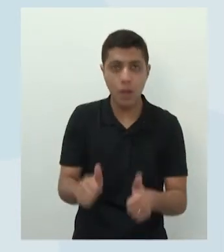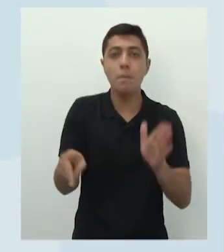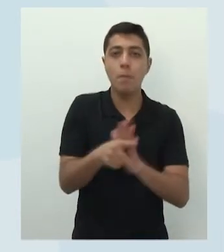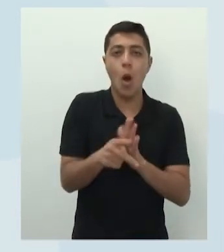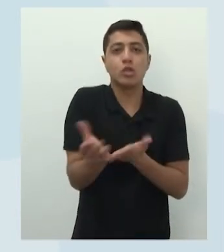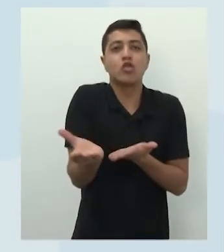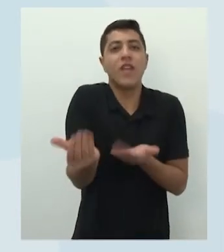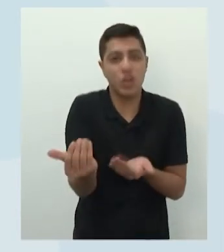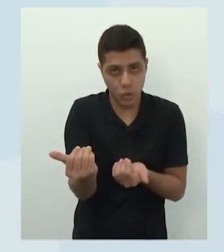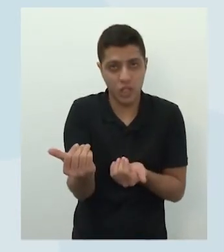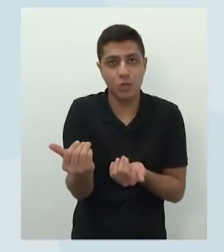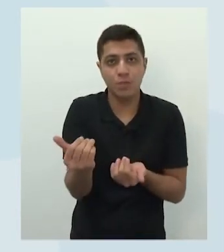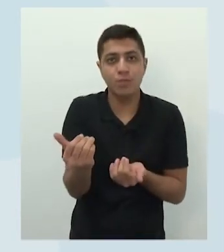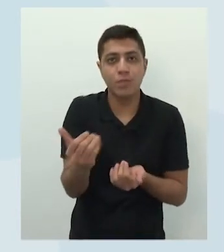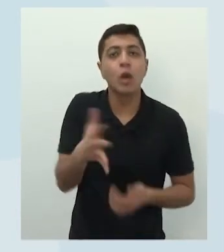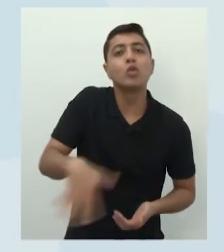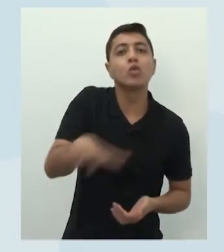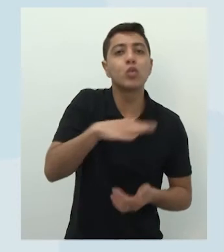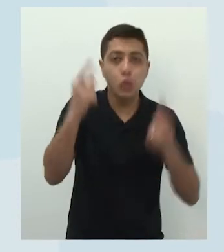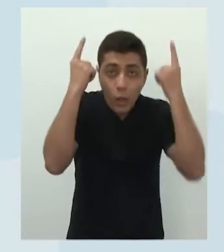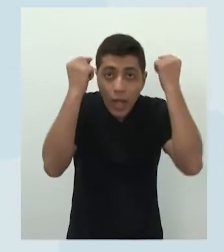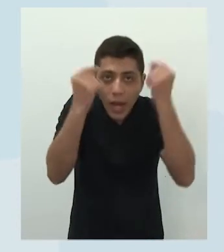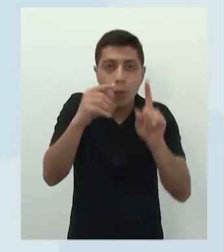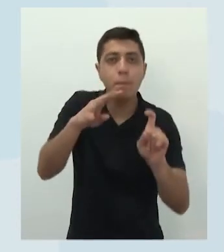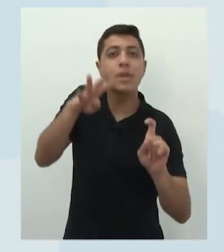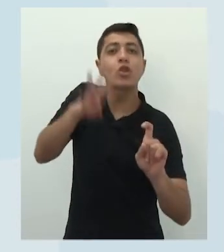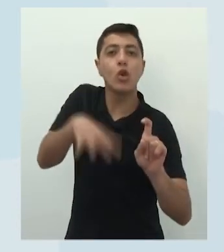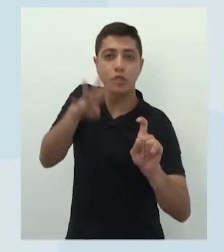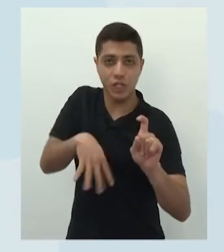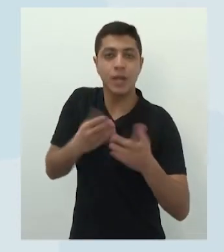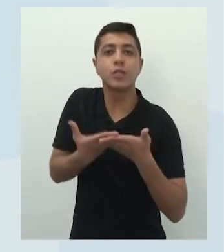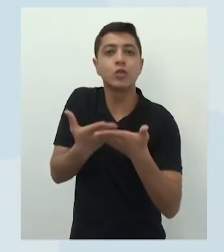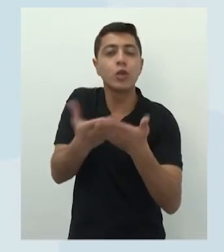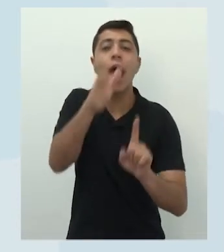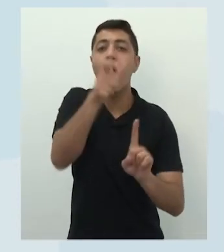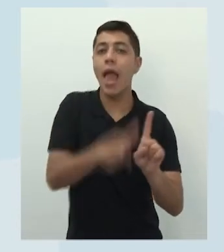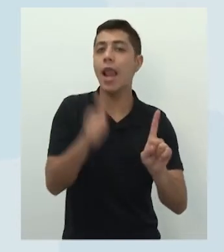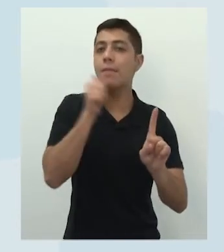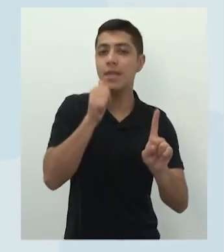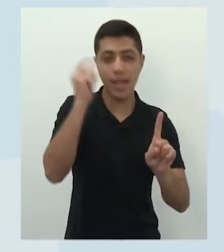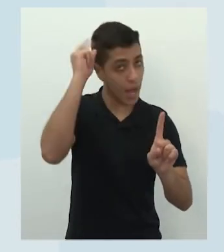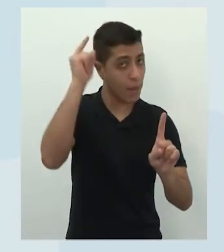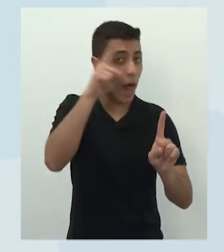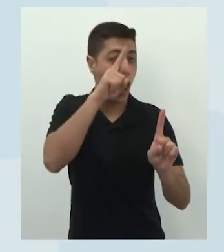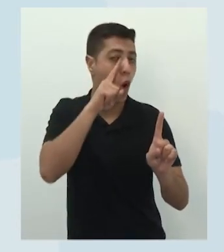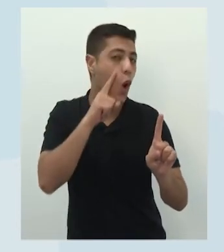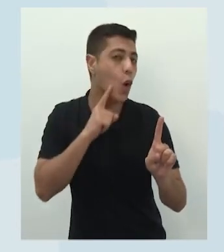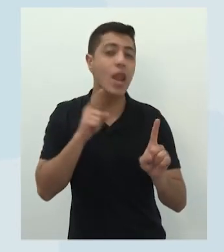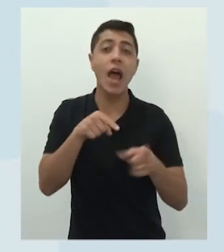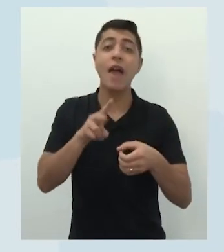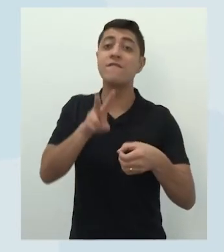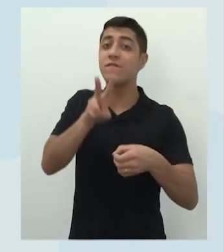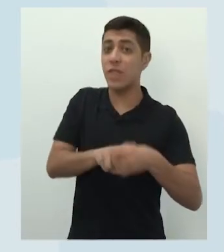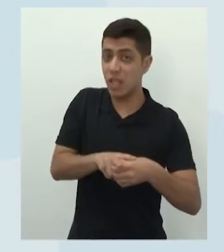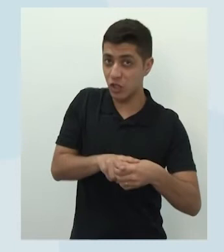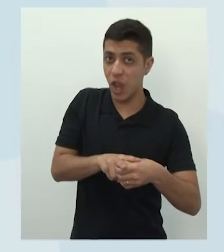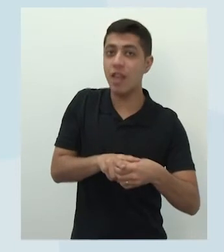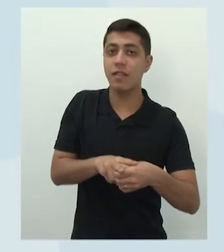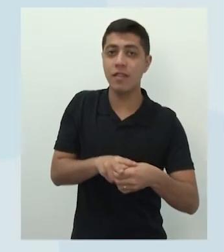nossos meninos, fazer com as nossas meninas. Passa o próximo para mim. Eu termino essa minha apresentação.